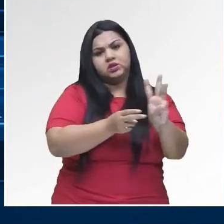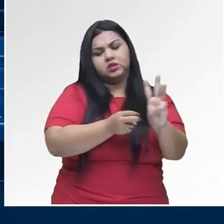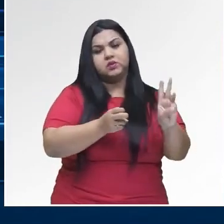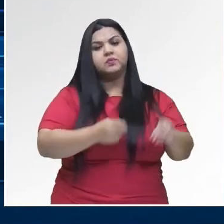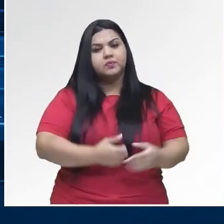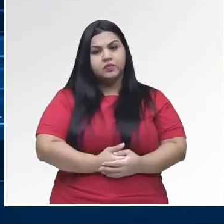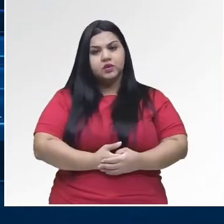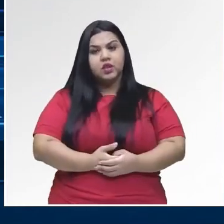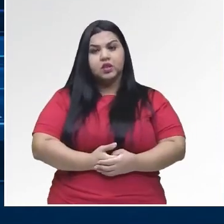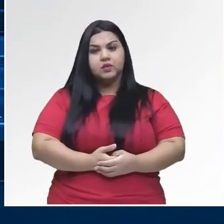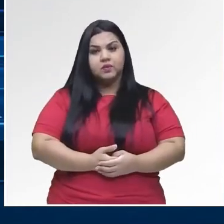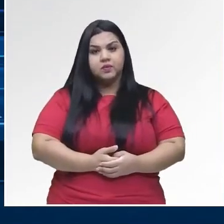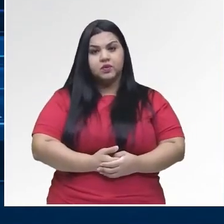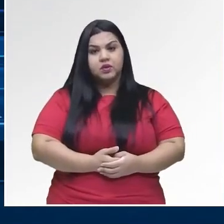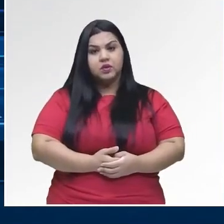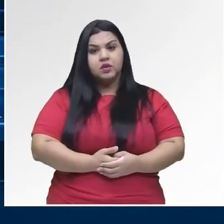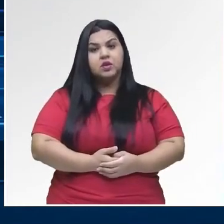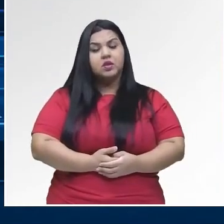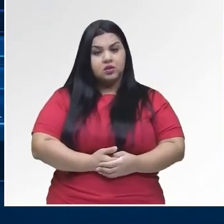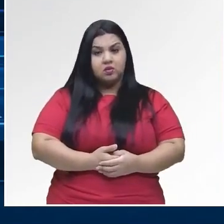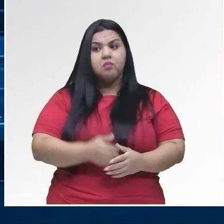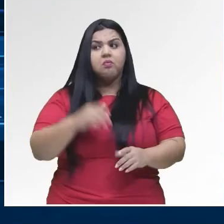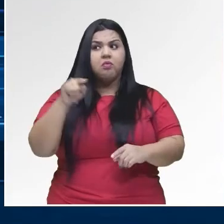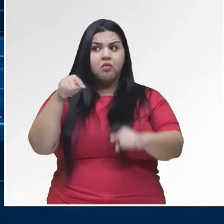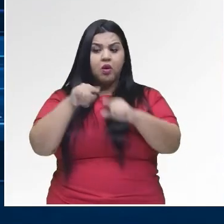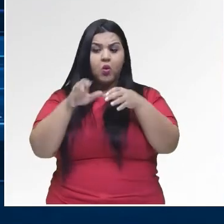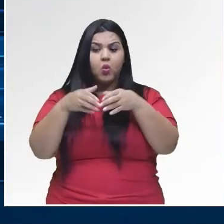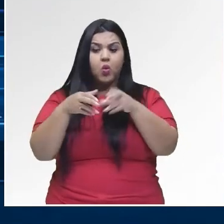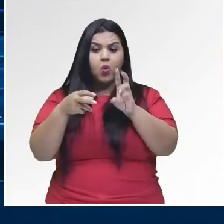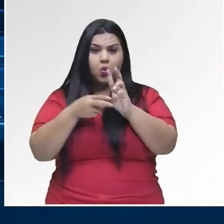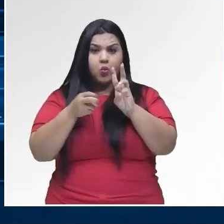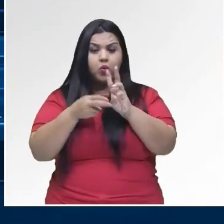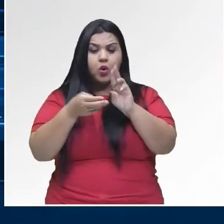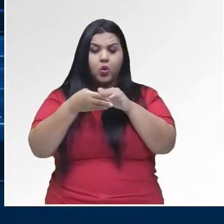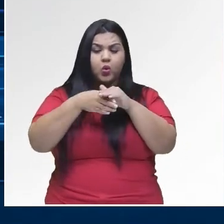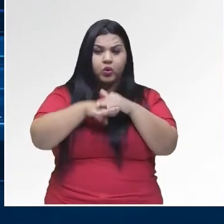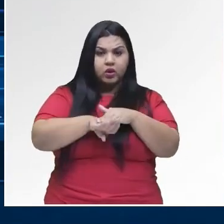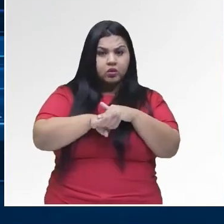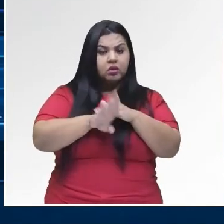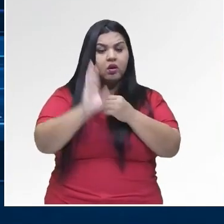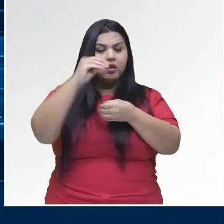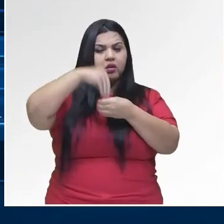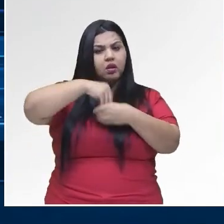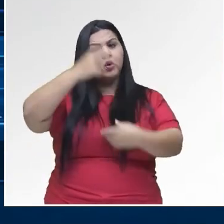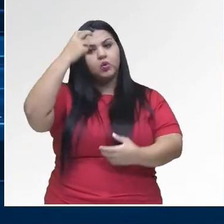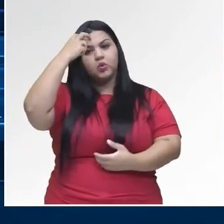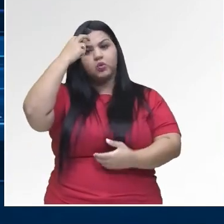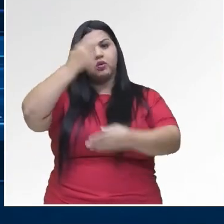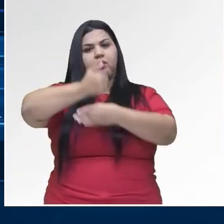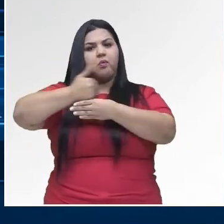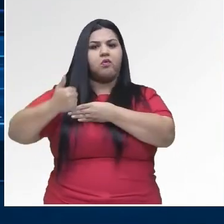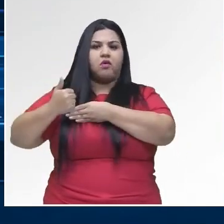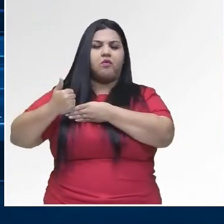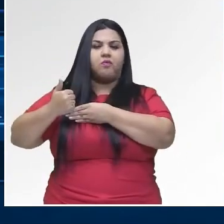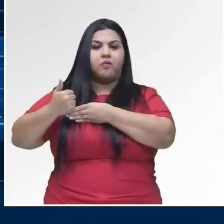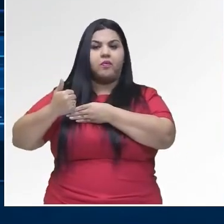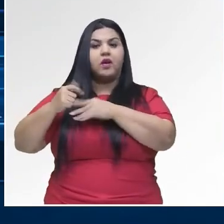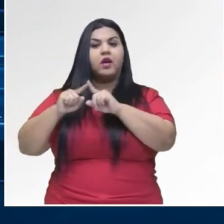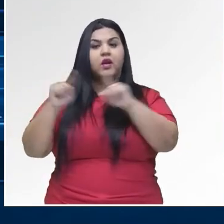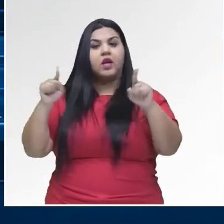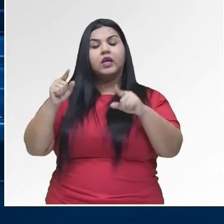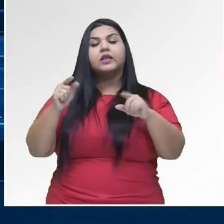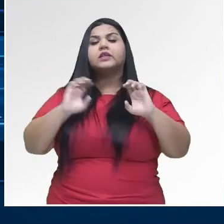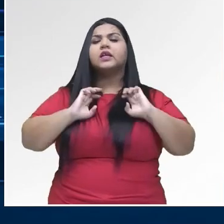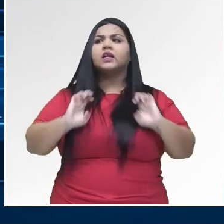que nascem imperfeita. Para ele lá, esse costume está na cultura, é moral. Agora, a ética